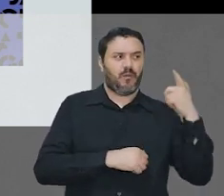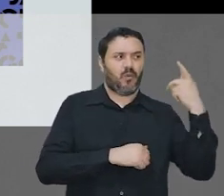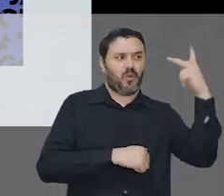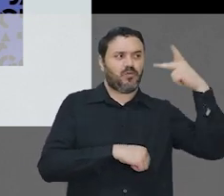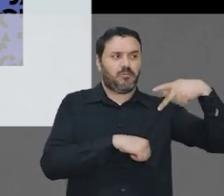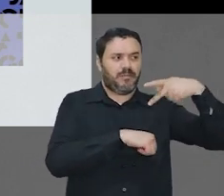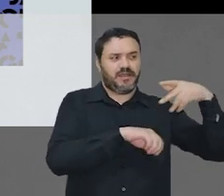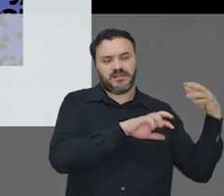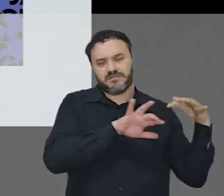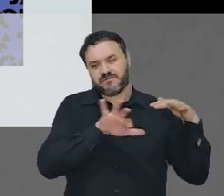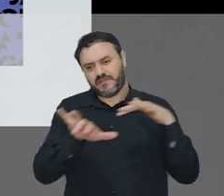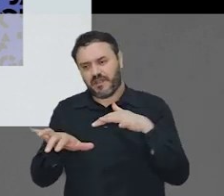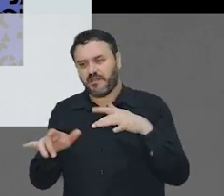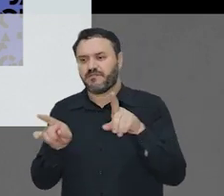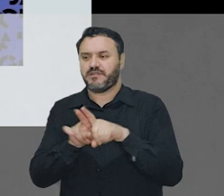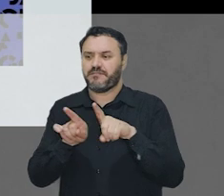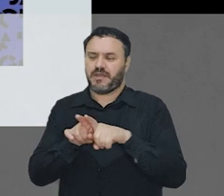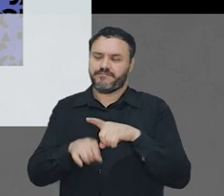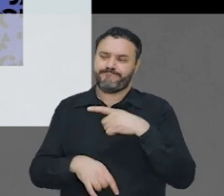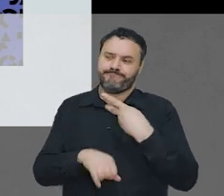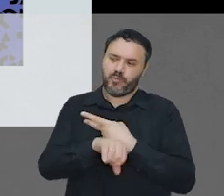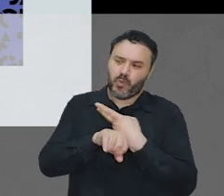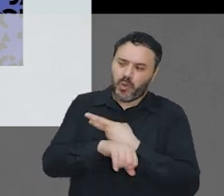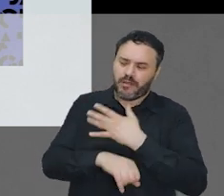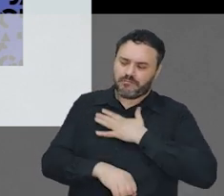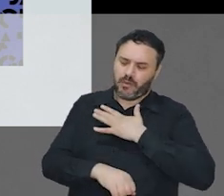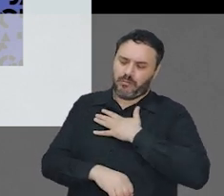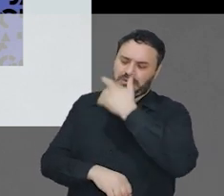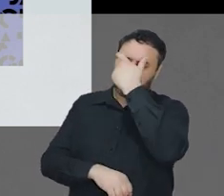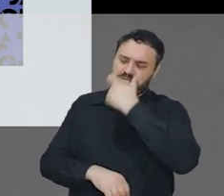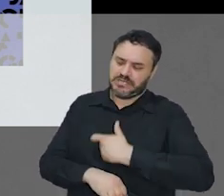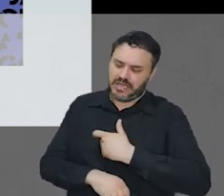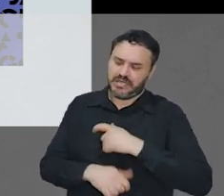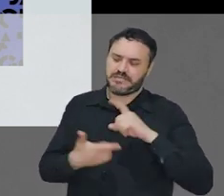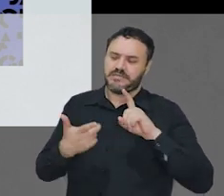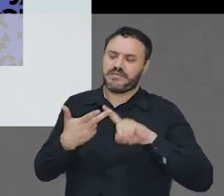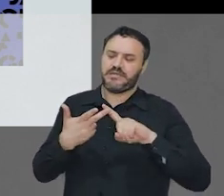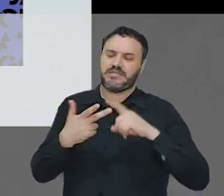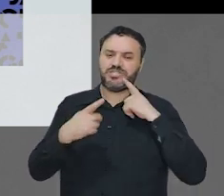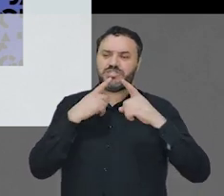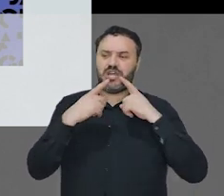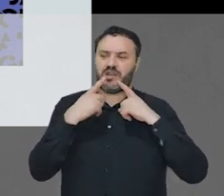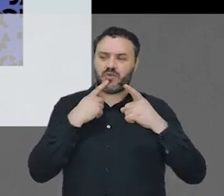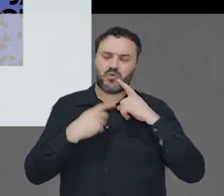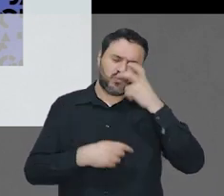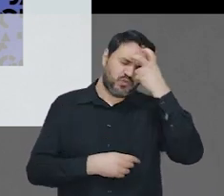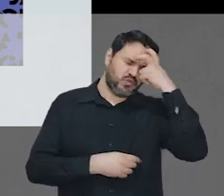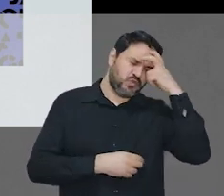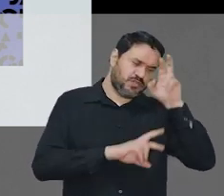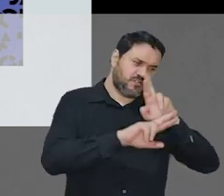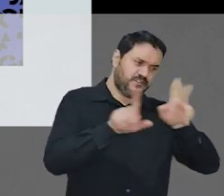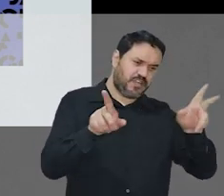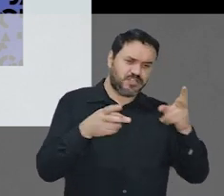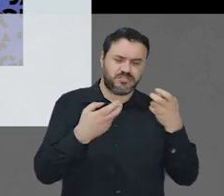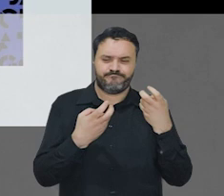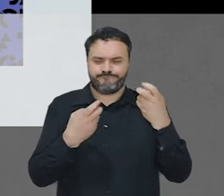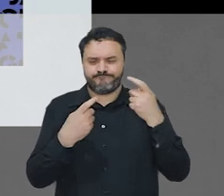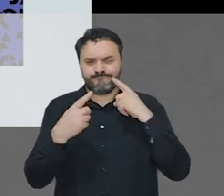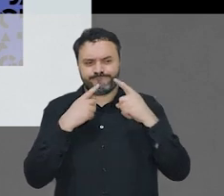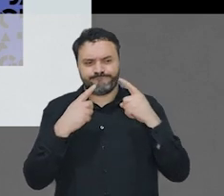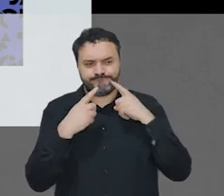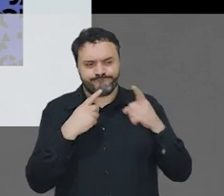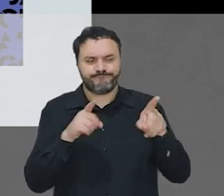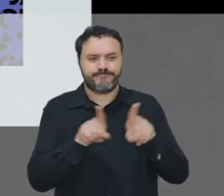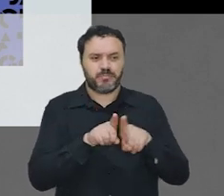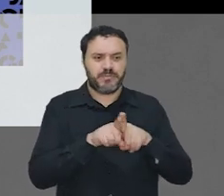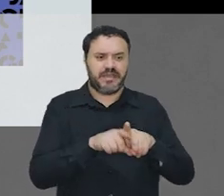o diálogo entre culturas, a memória e a culpa dos filhos da diáspora africana, o